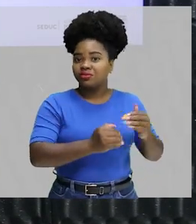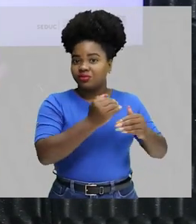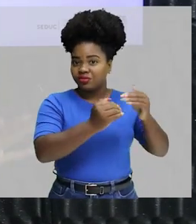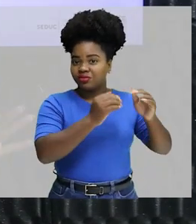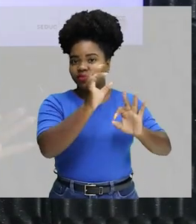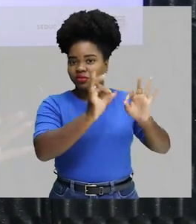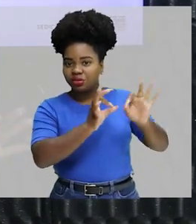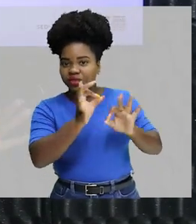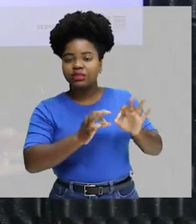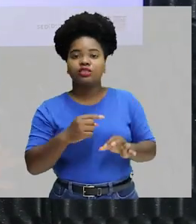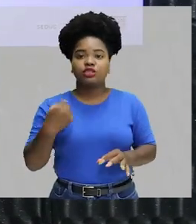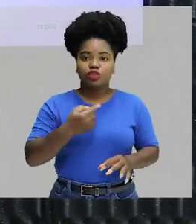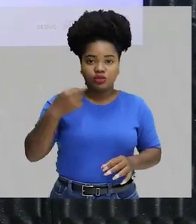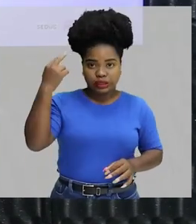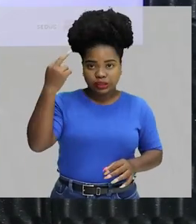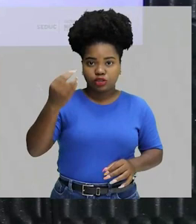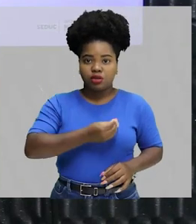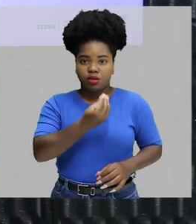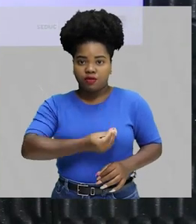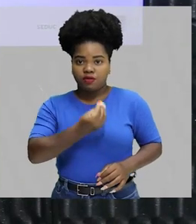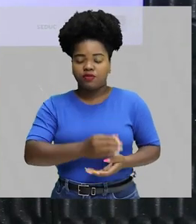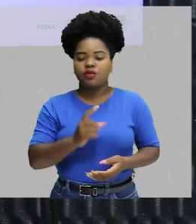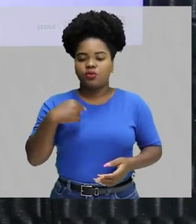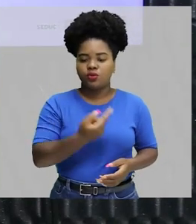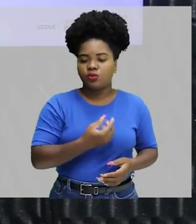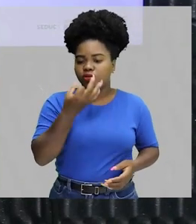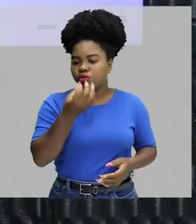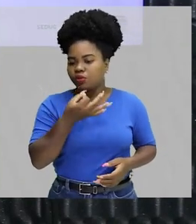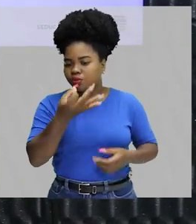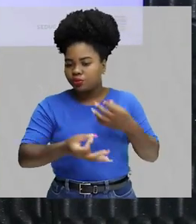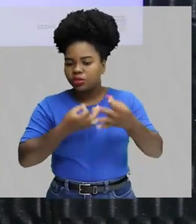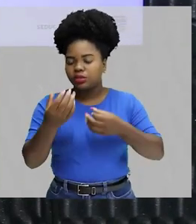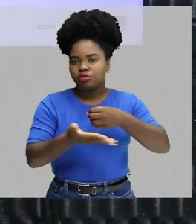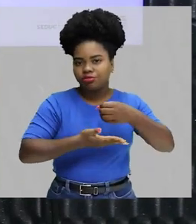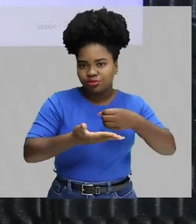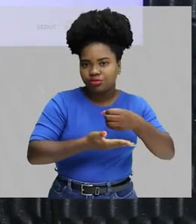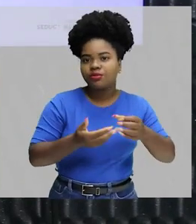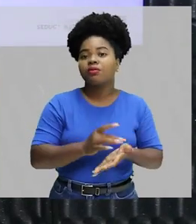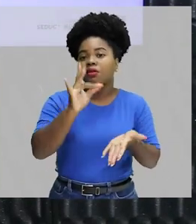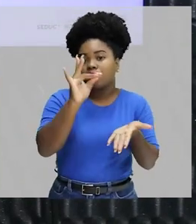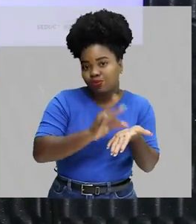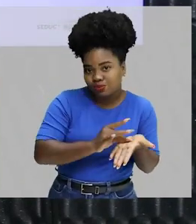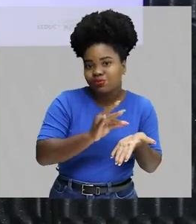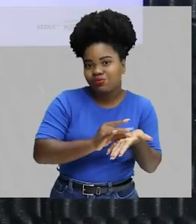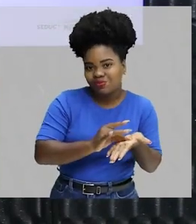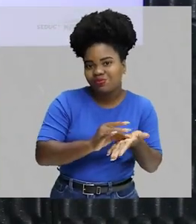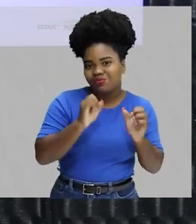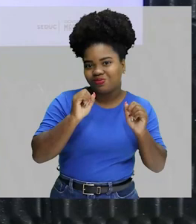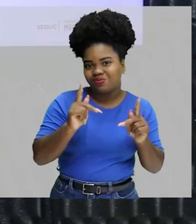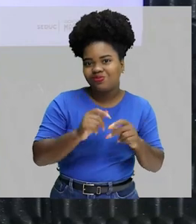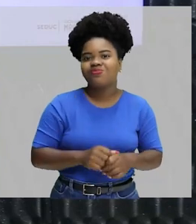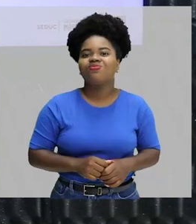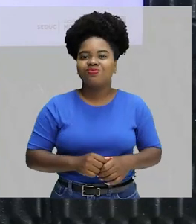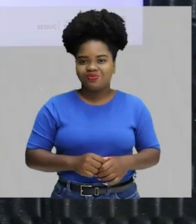nossa história Então a nossa opinião deve ser baseada em aquilo que é uma verdade tá certo